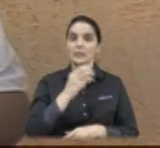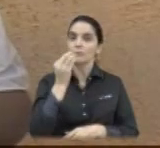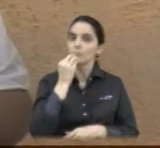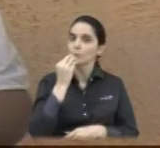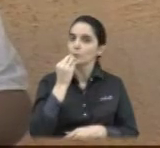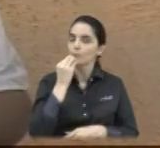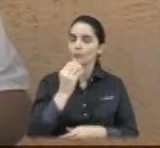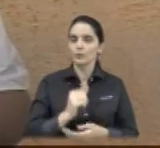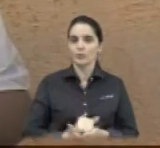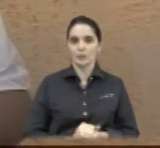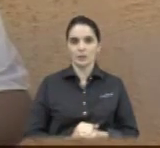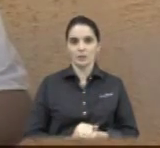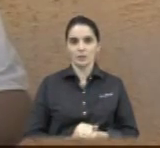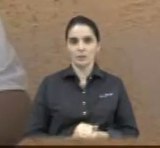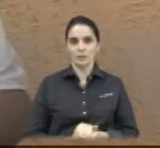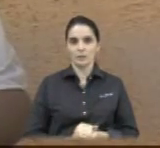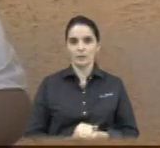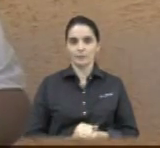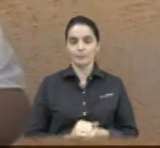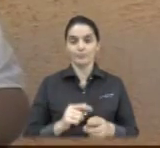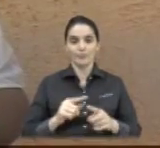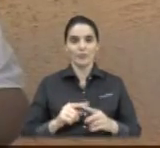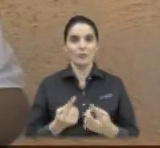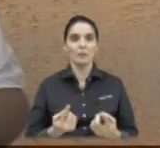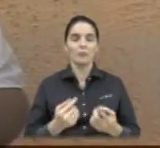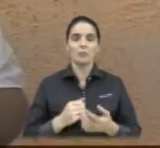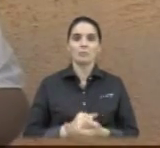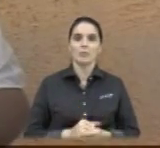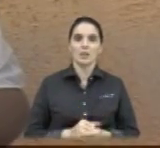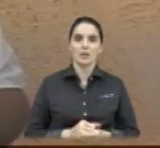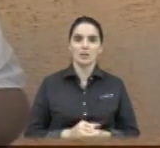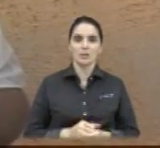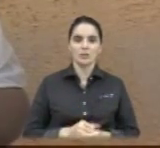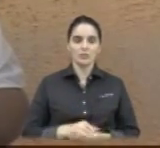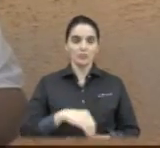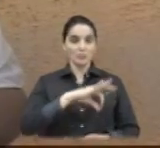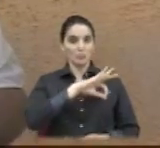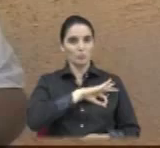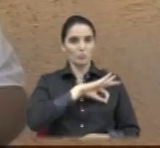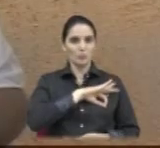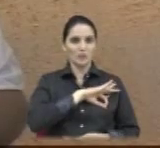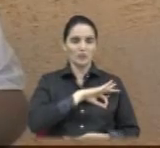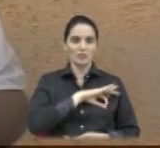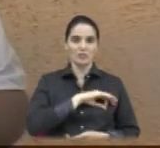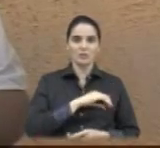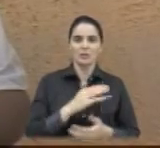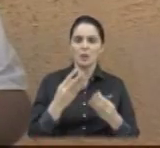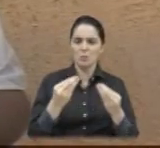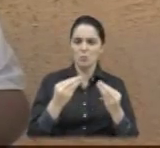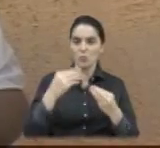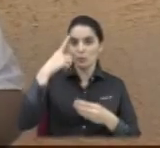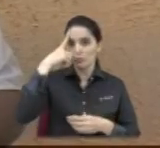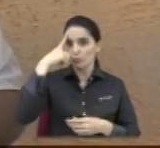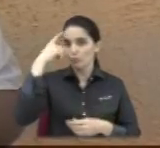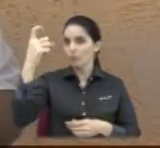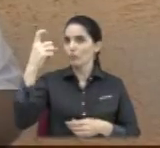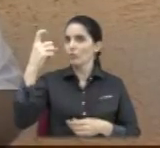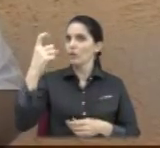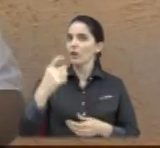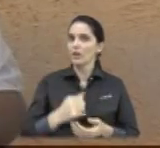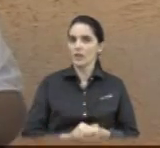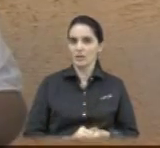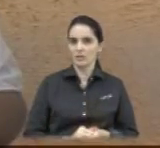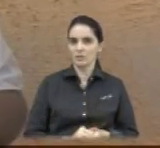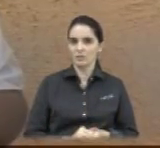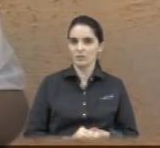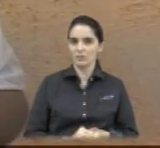nos dias de hoje a violência dos homens de farda do estado de são paulo é tão ou mais cruel quanto foi dos militares na